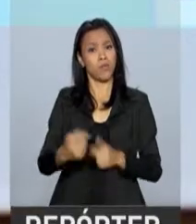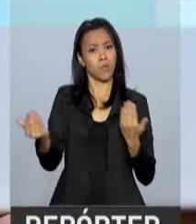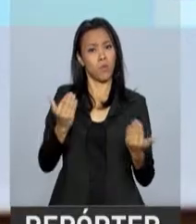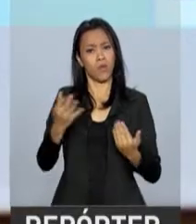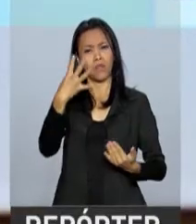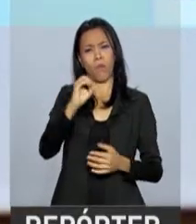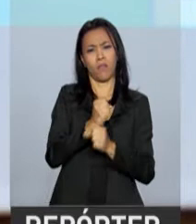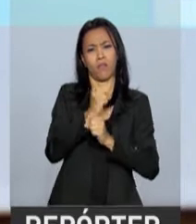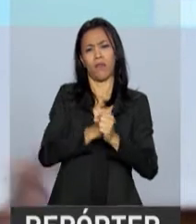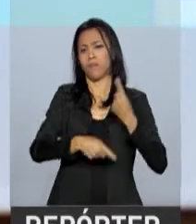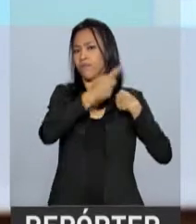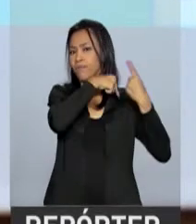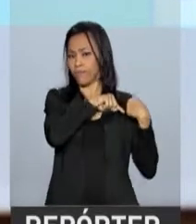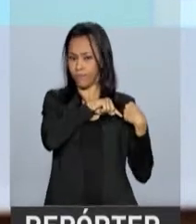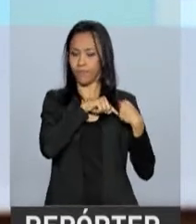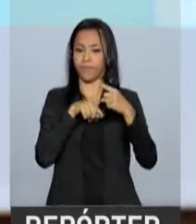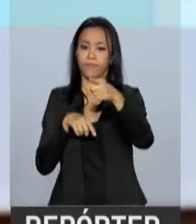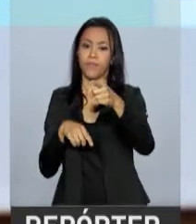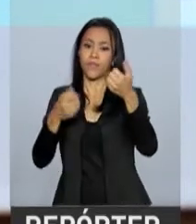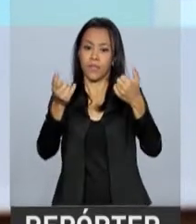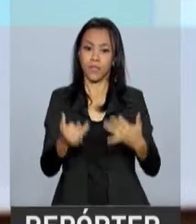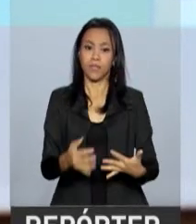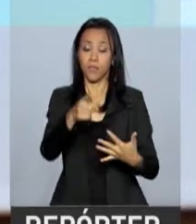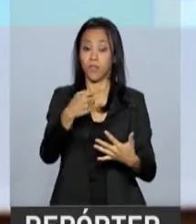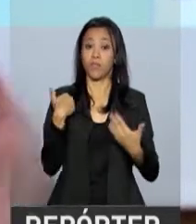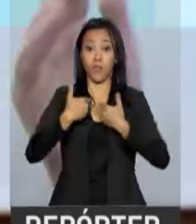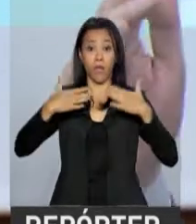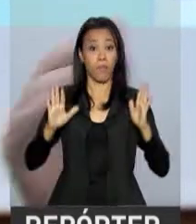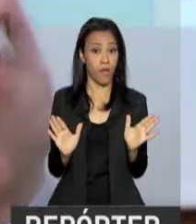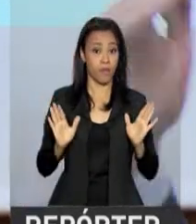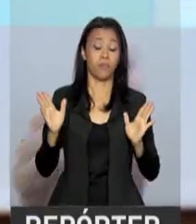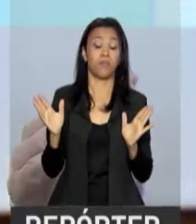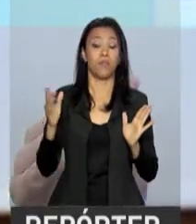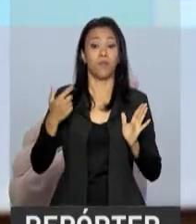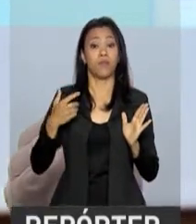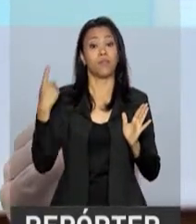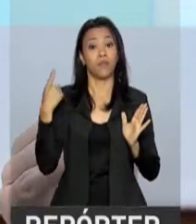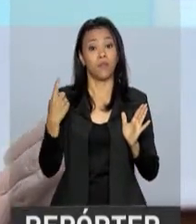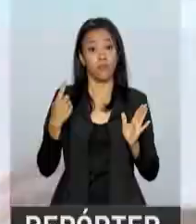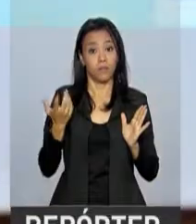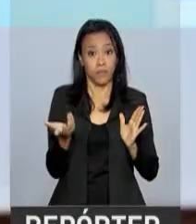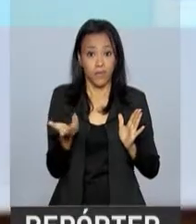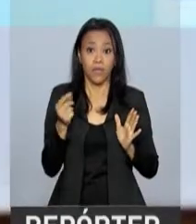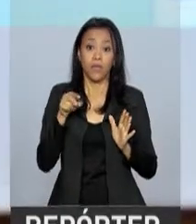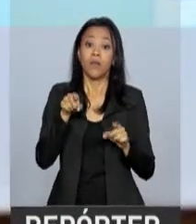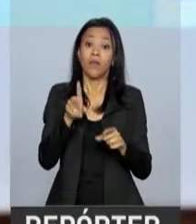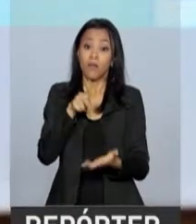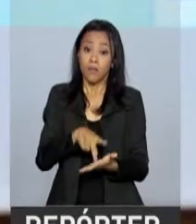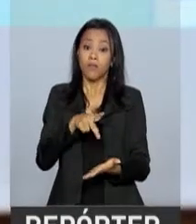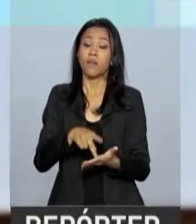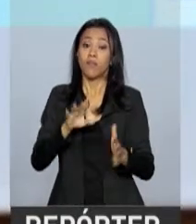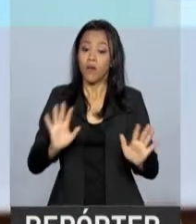foi um dos setores que foi abrindo a concorrência internacional que tem pouco proteção tarifária é de verdade o